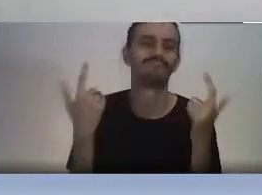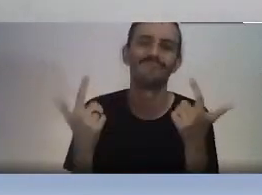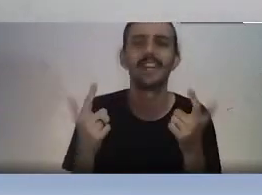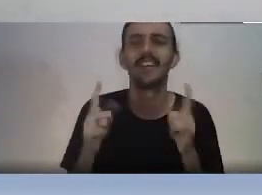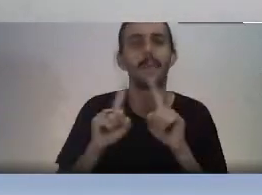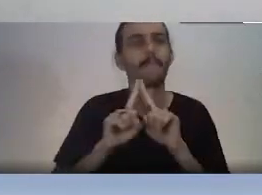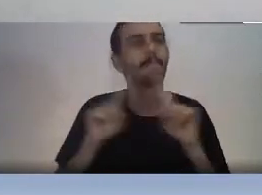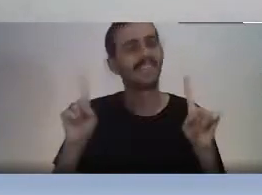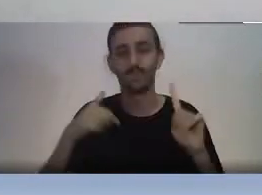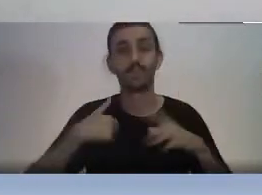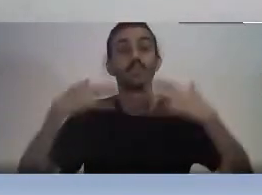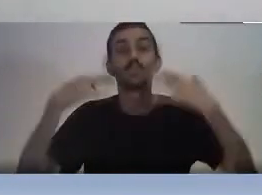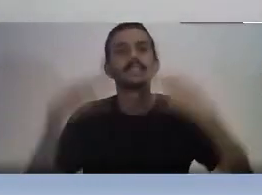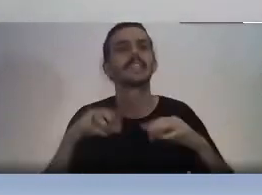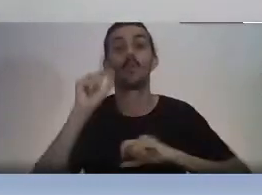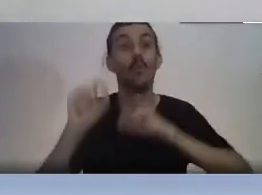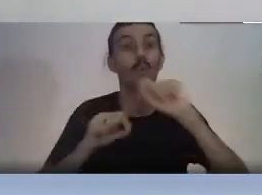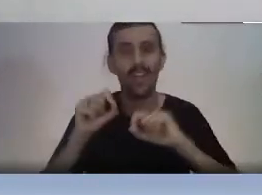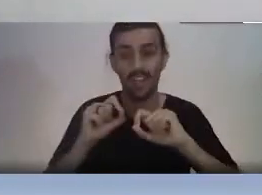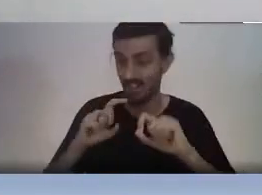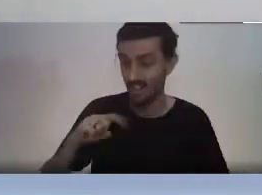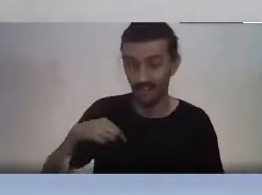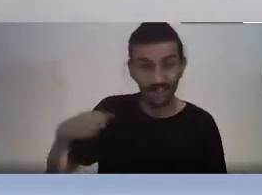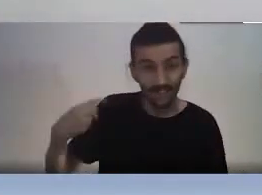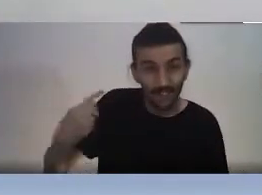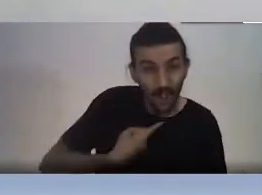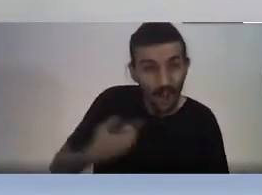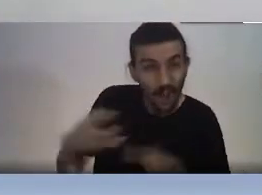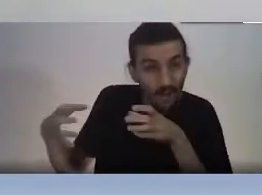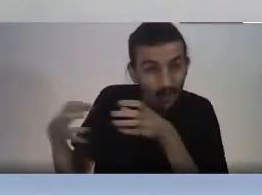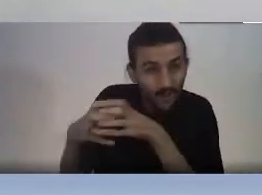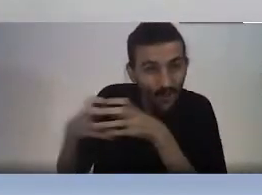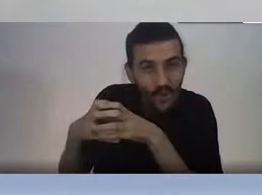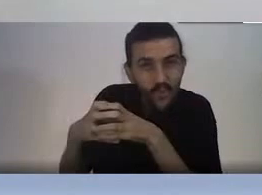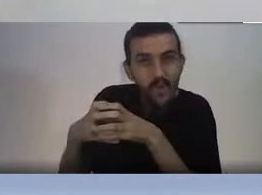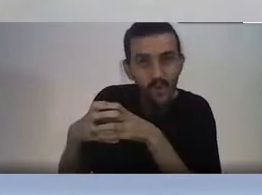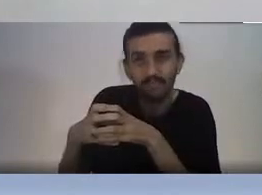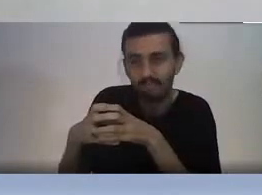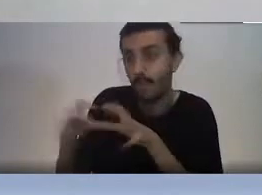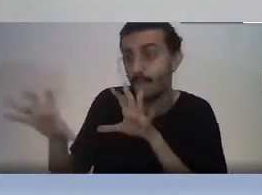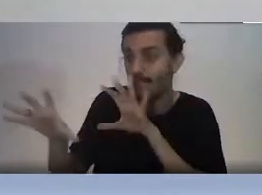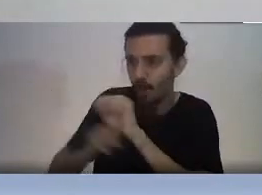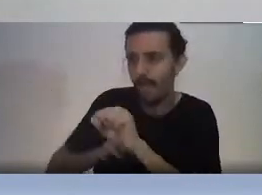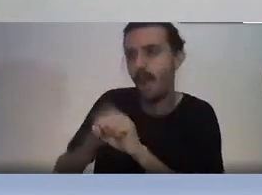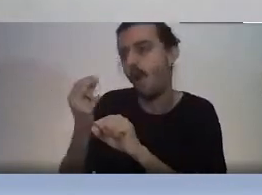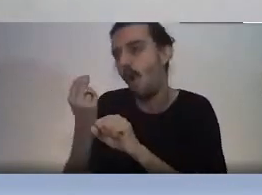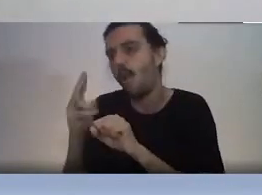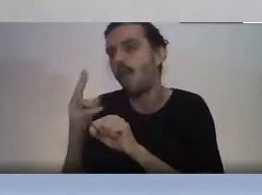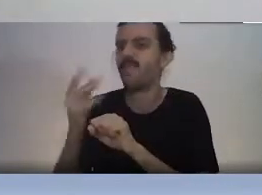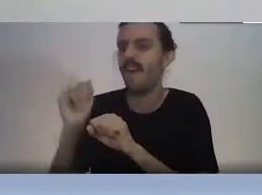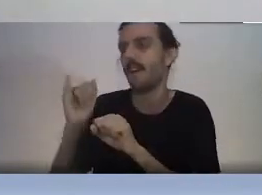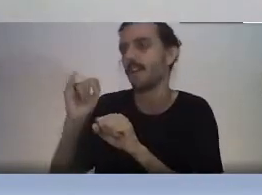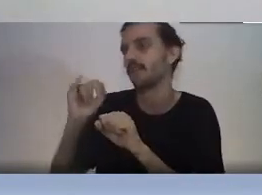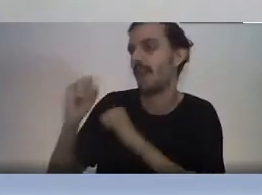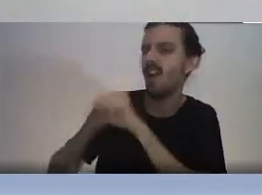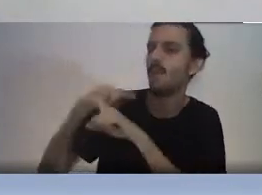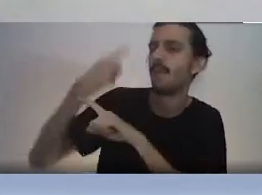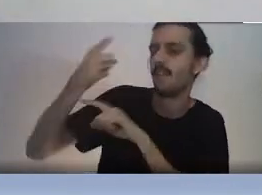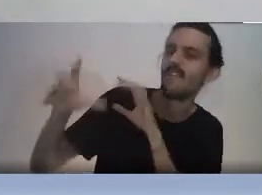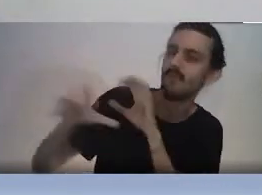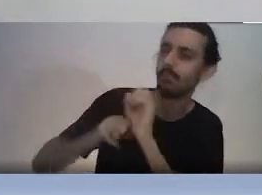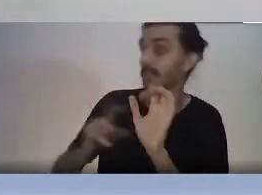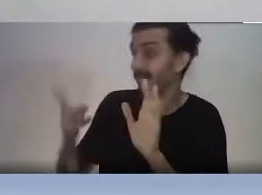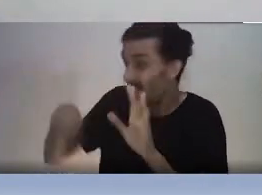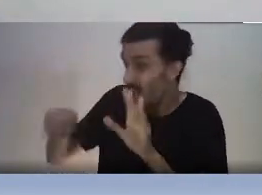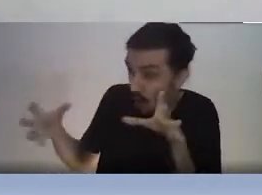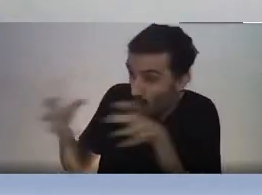coisa. Nós, dessa turma, formados agora ou aqueles que irão se formar depois, vamos terminar essa linda